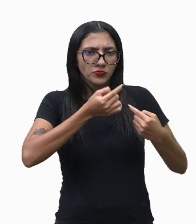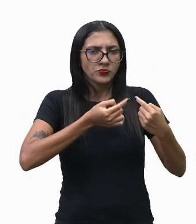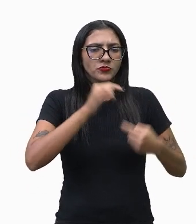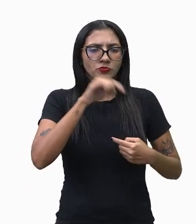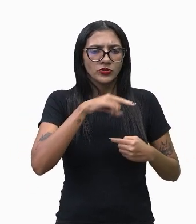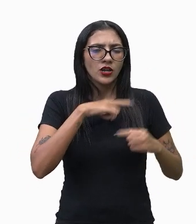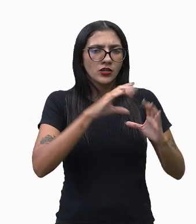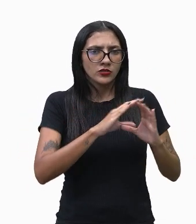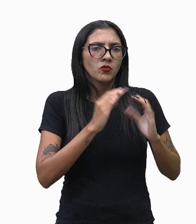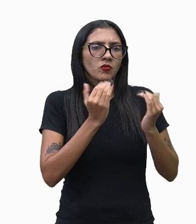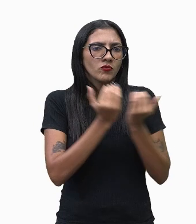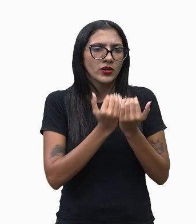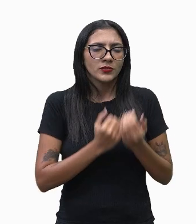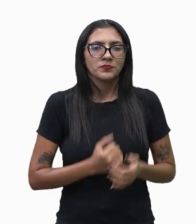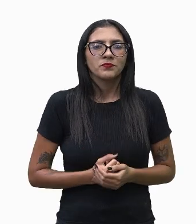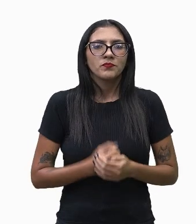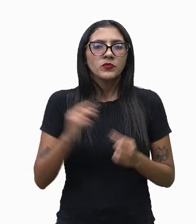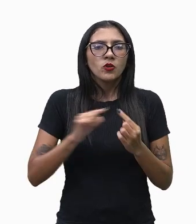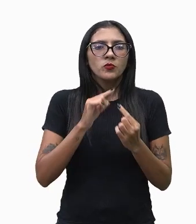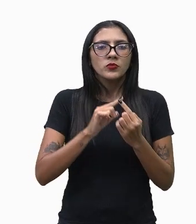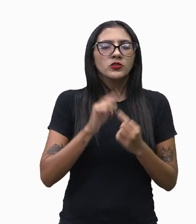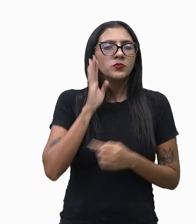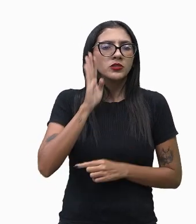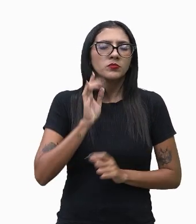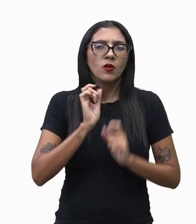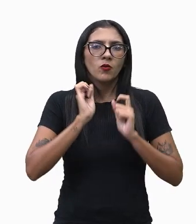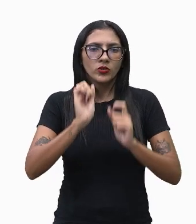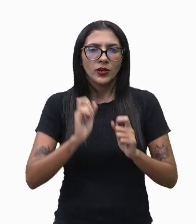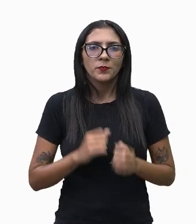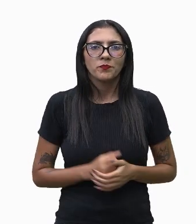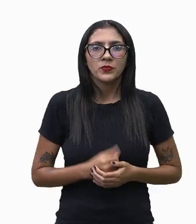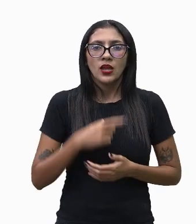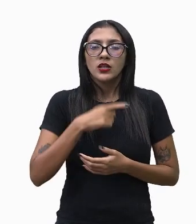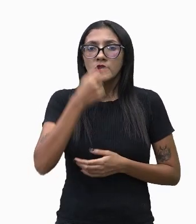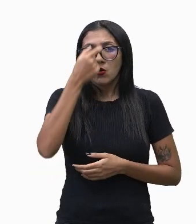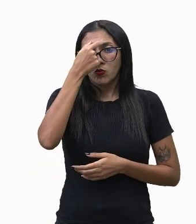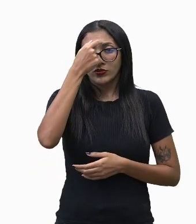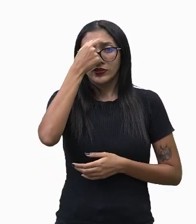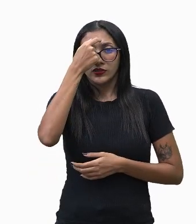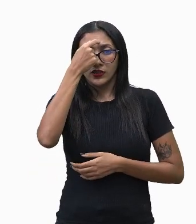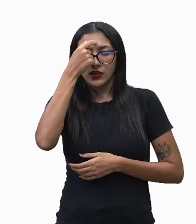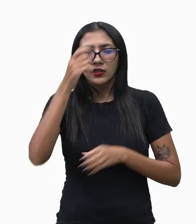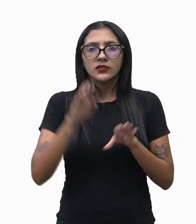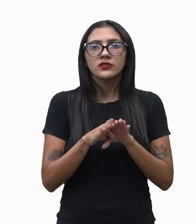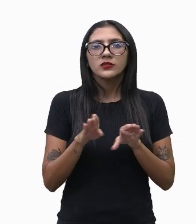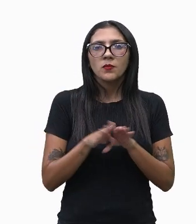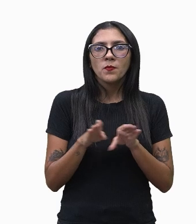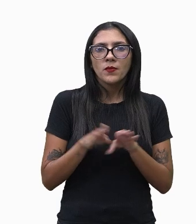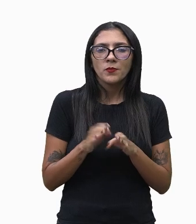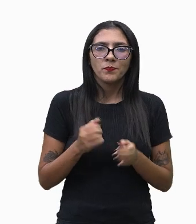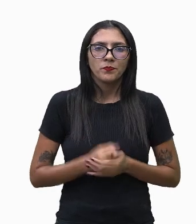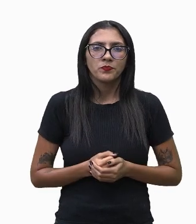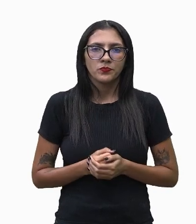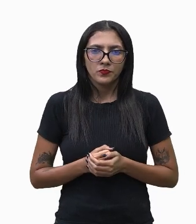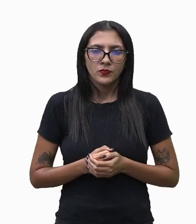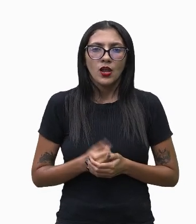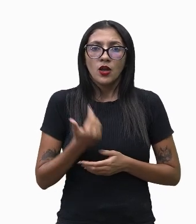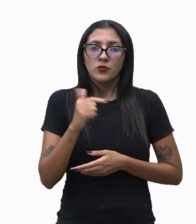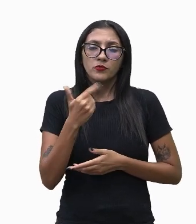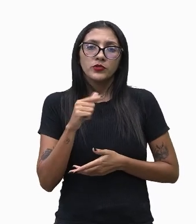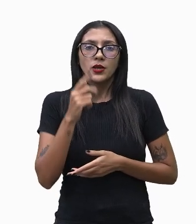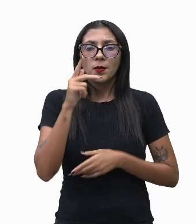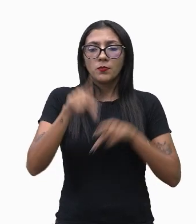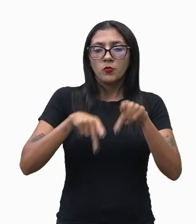Rio+20, né, para alcançar o desenvolvimento sustentável e retirar as pessoas da pobreza, incluindo o apoio aos países